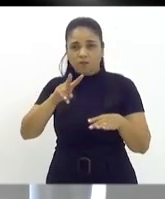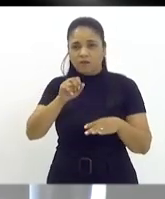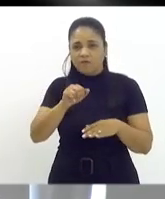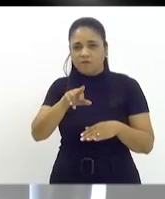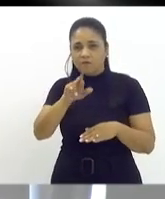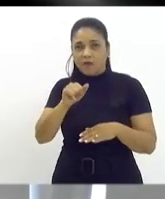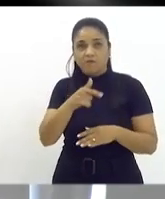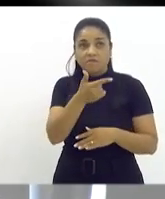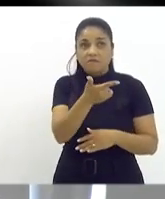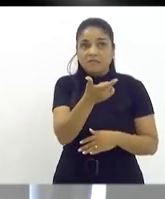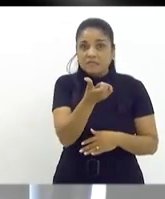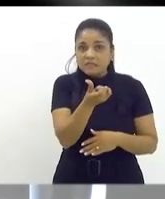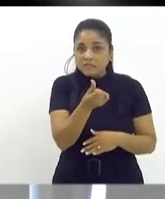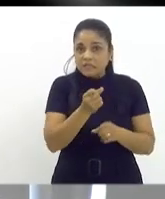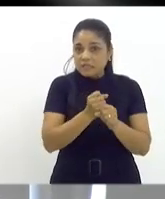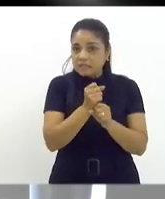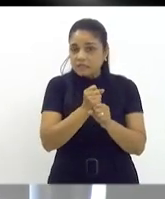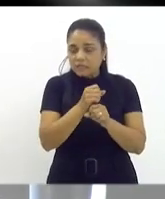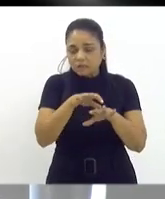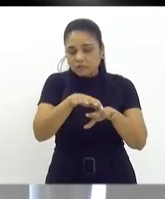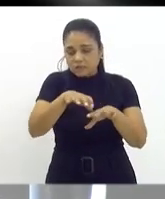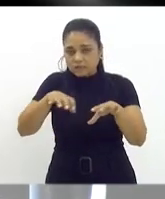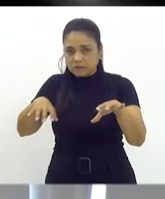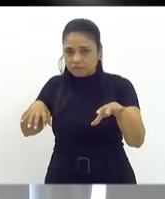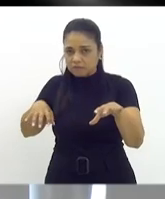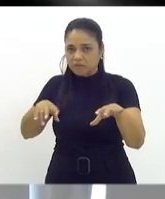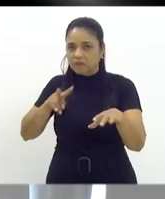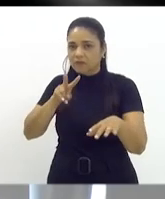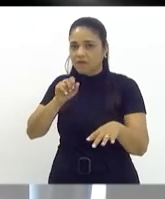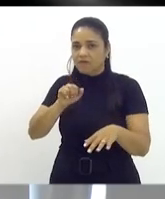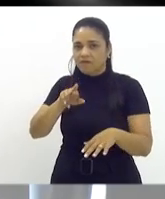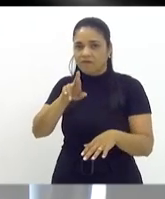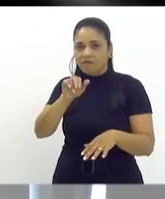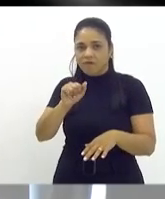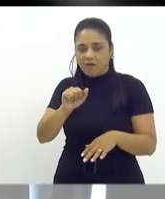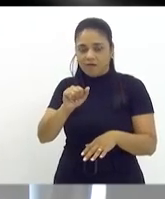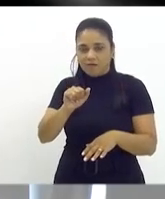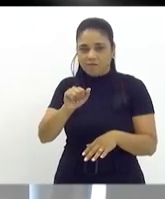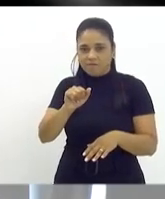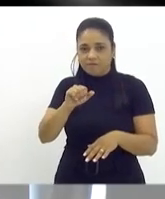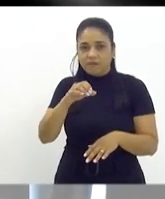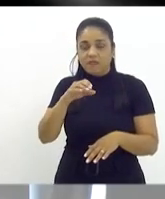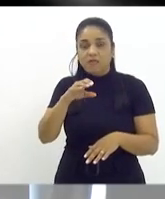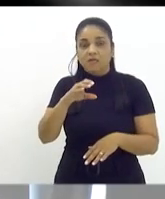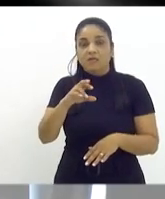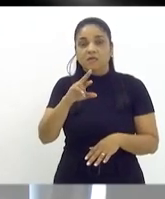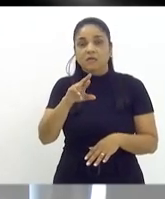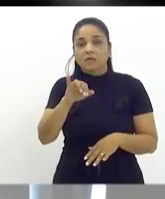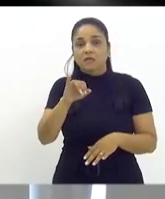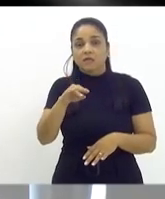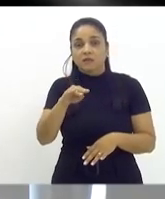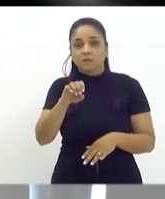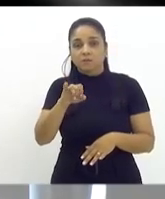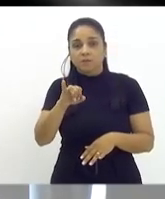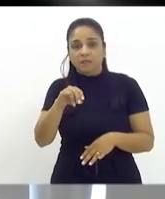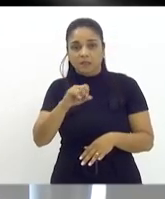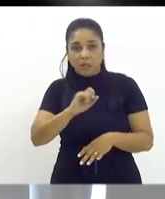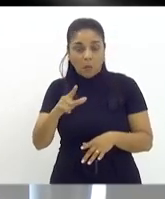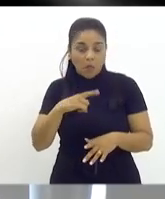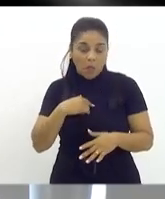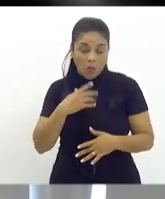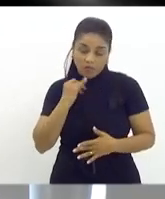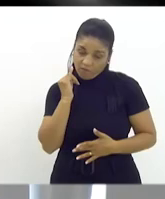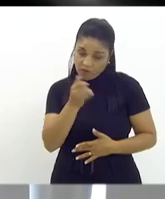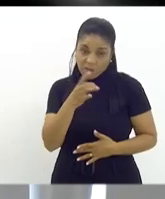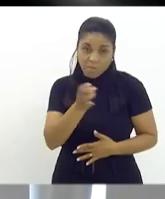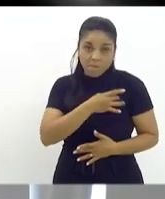já são 26 anos eu fiquei muito tempo fora da vara criminal Eu acho que eu trabalhei né Eu sempre falo que eu tenho medo do direito civil né